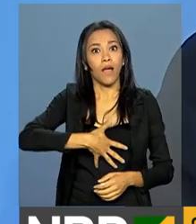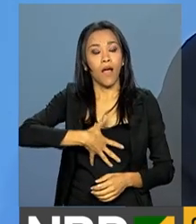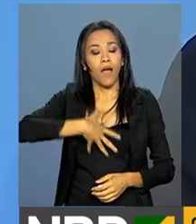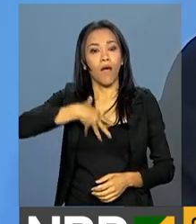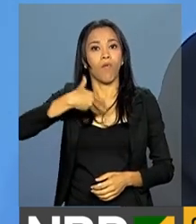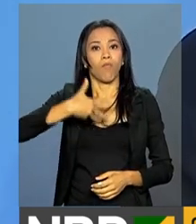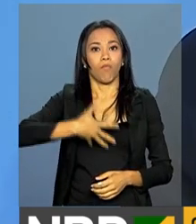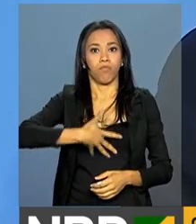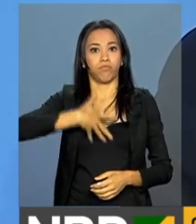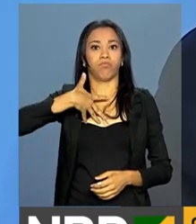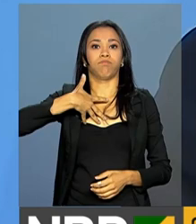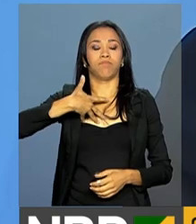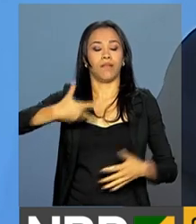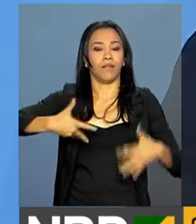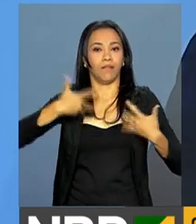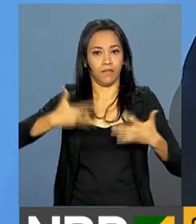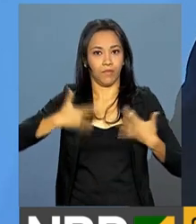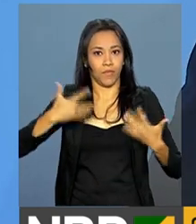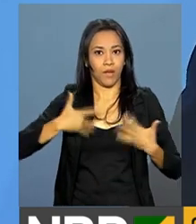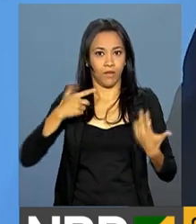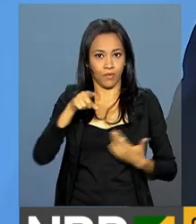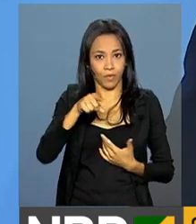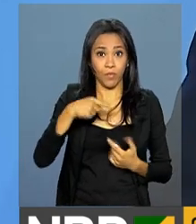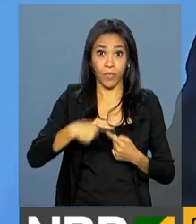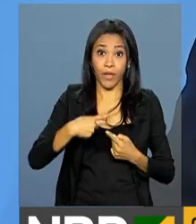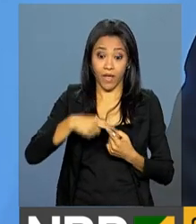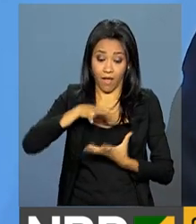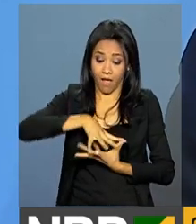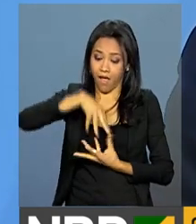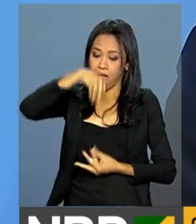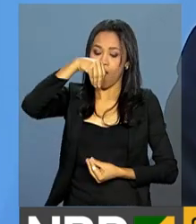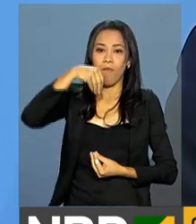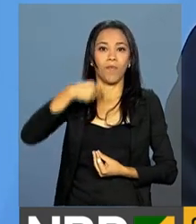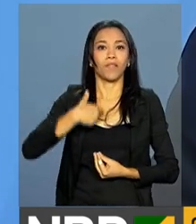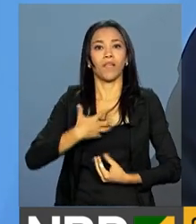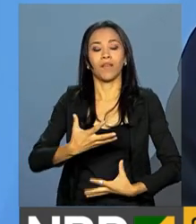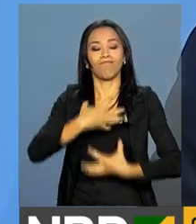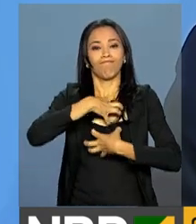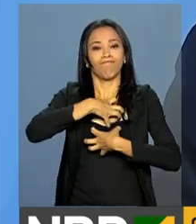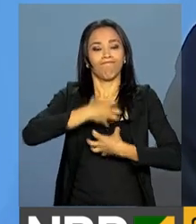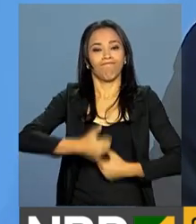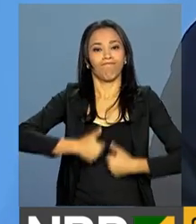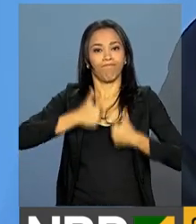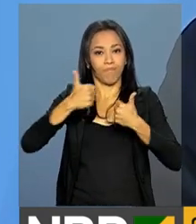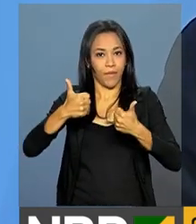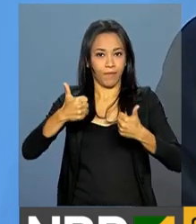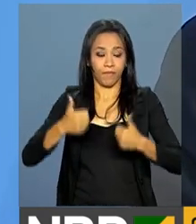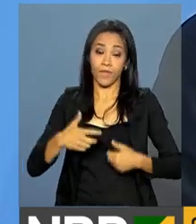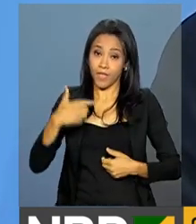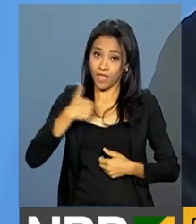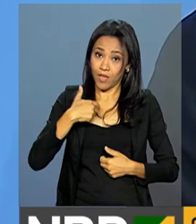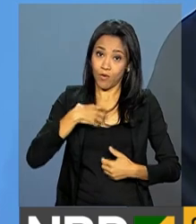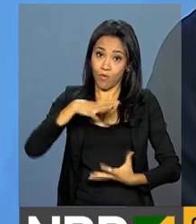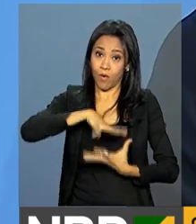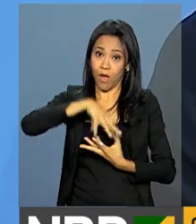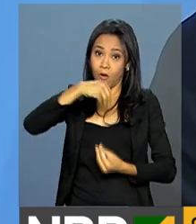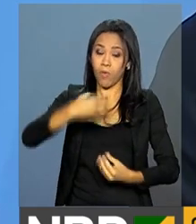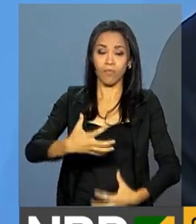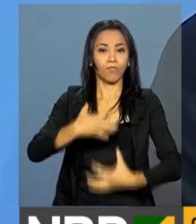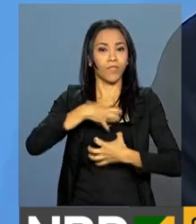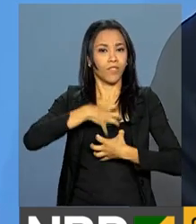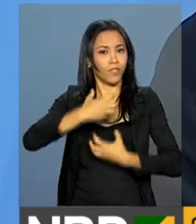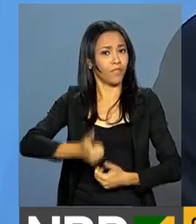ânima, né? Então, quando você está animado, é porque a sua alma está incendiada. Eu saio daqui com a alma